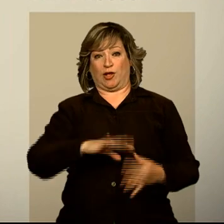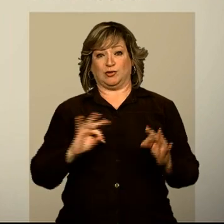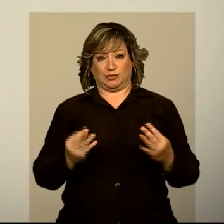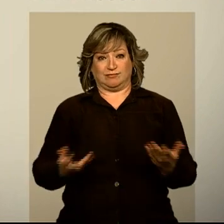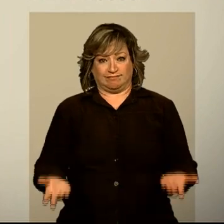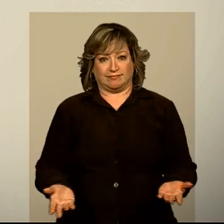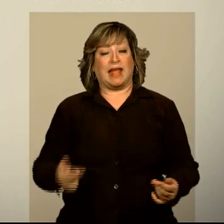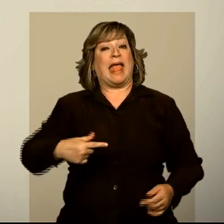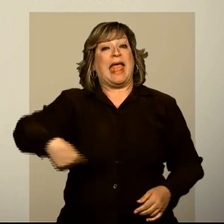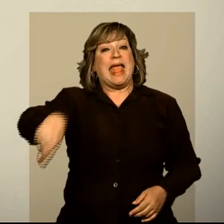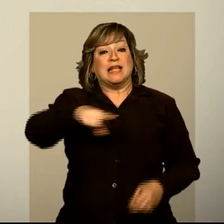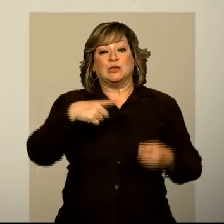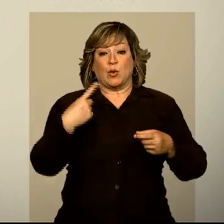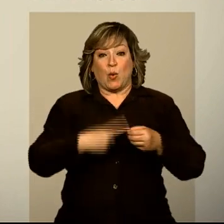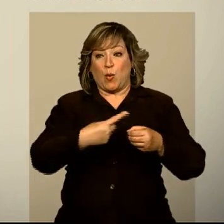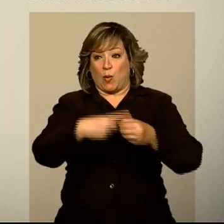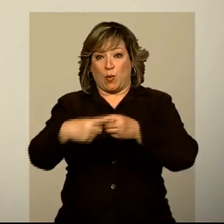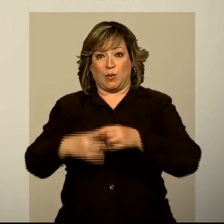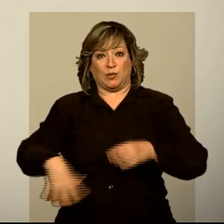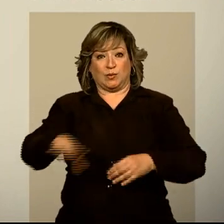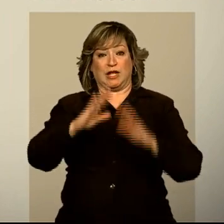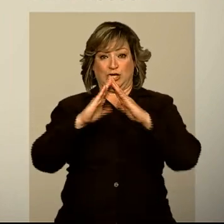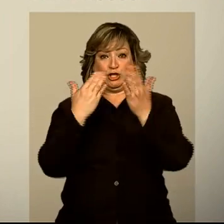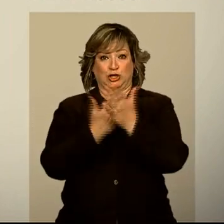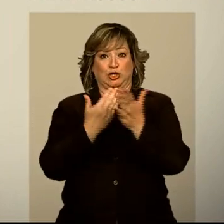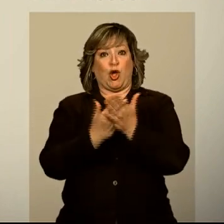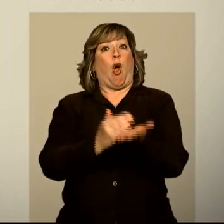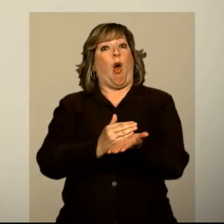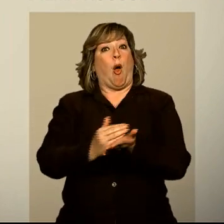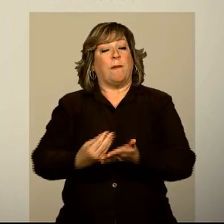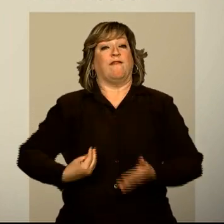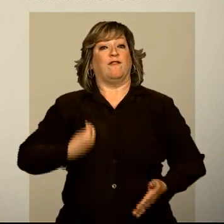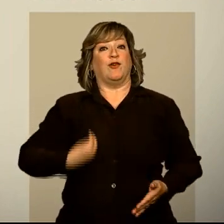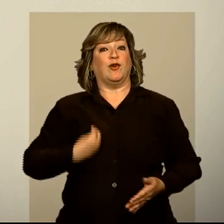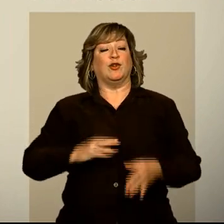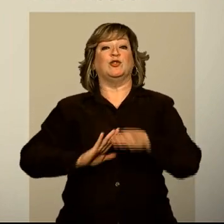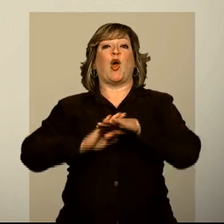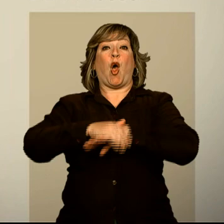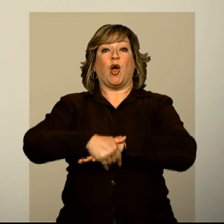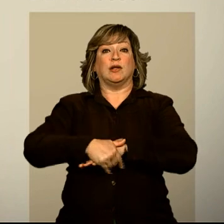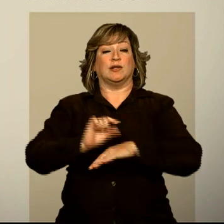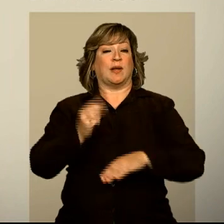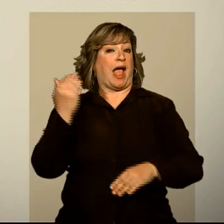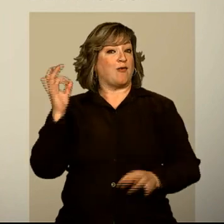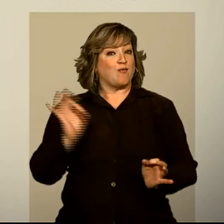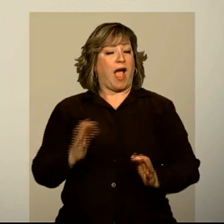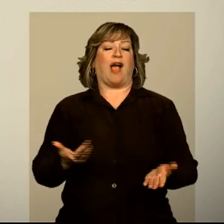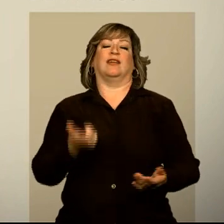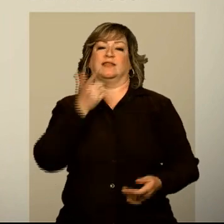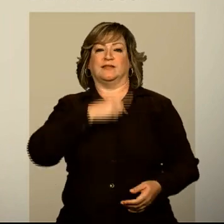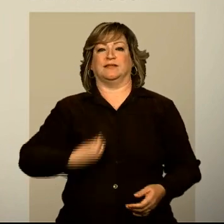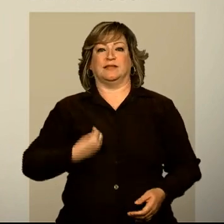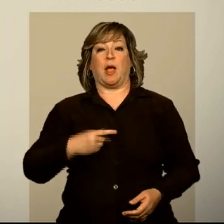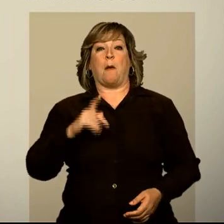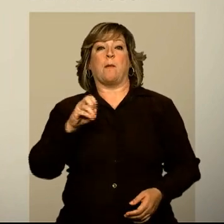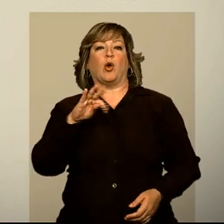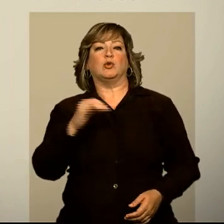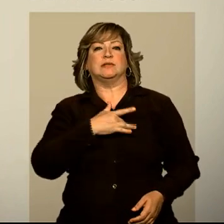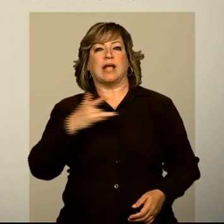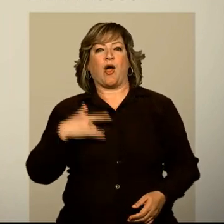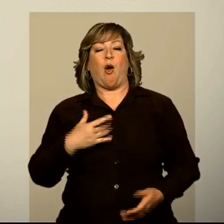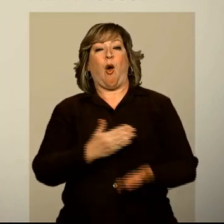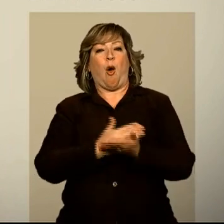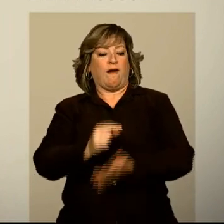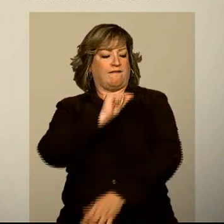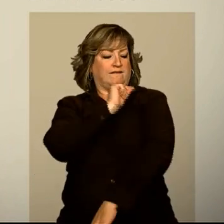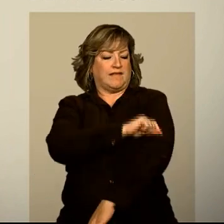nessas comunidades Luciano as escolas começaram a funcionar de noite os postos de saúde passarão